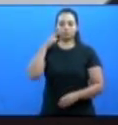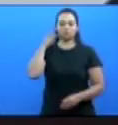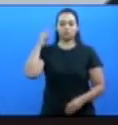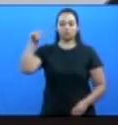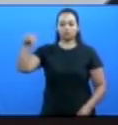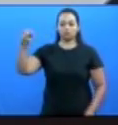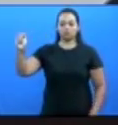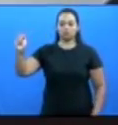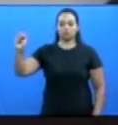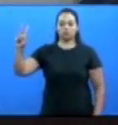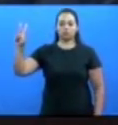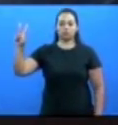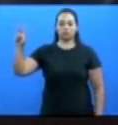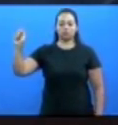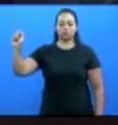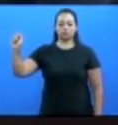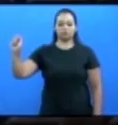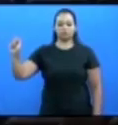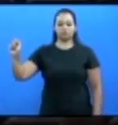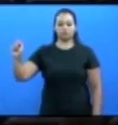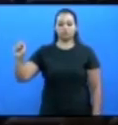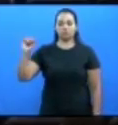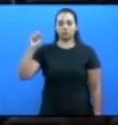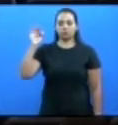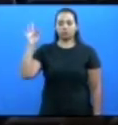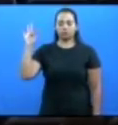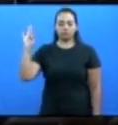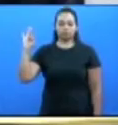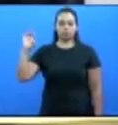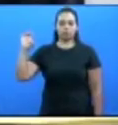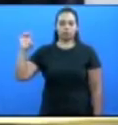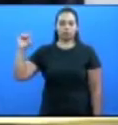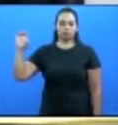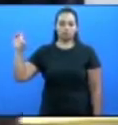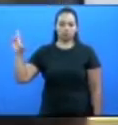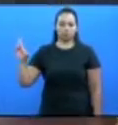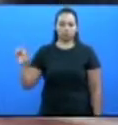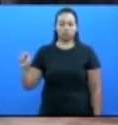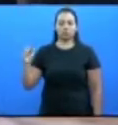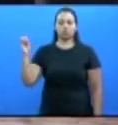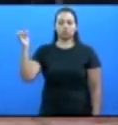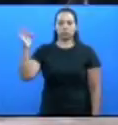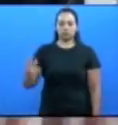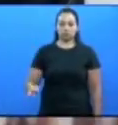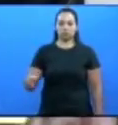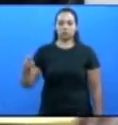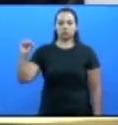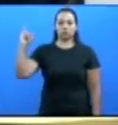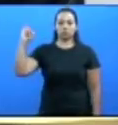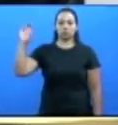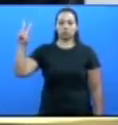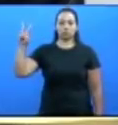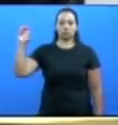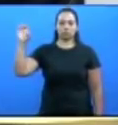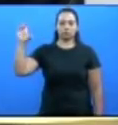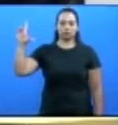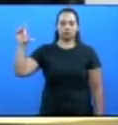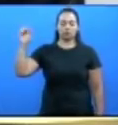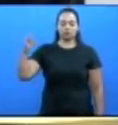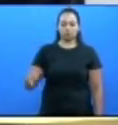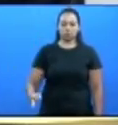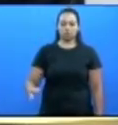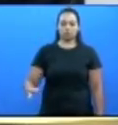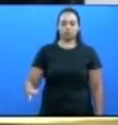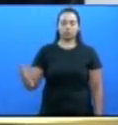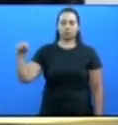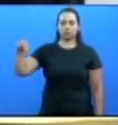que fará a chamada nominal. Vereadores, Tiesa? Sim. Rivael Papinha? Sim. Olair Bosco? Obrigada. Sim,